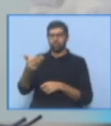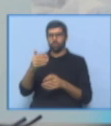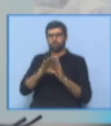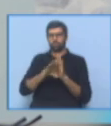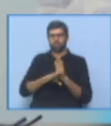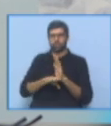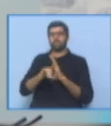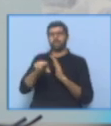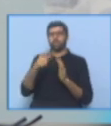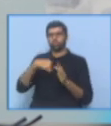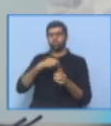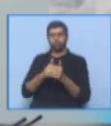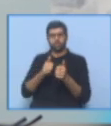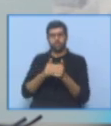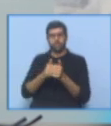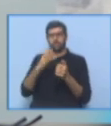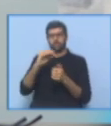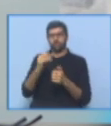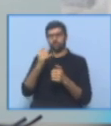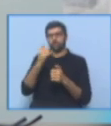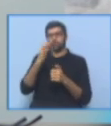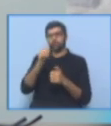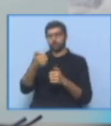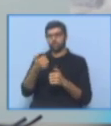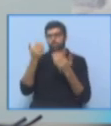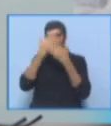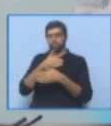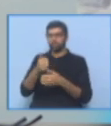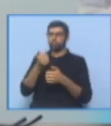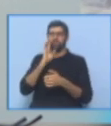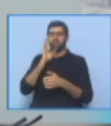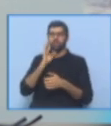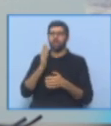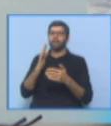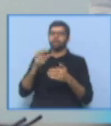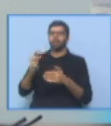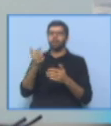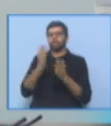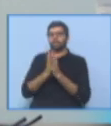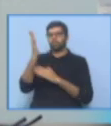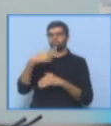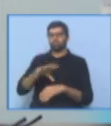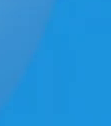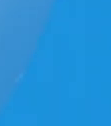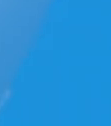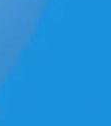programa Eclésia, onde lhe fazemos companhia pelas 22h45. Votos de boa tarde. Até amanhã, se Deus quiser.